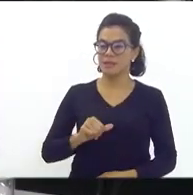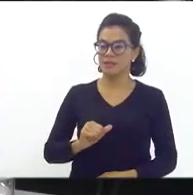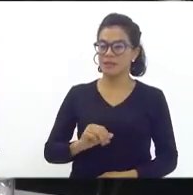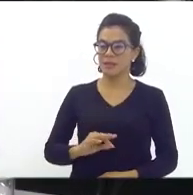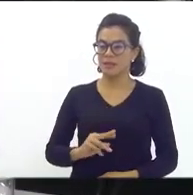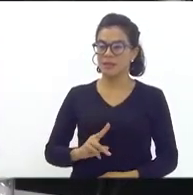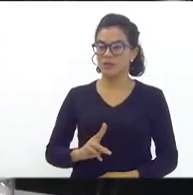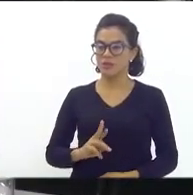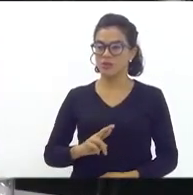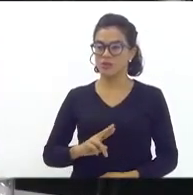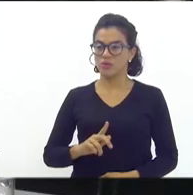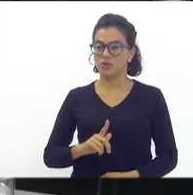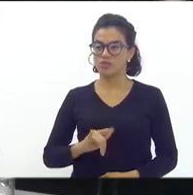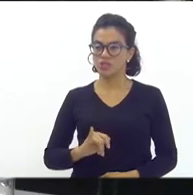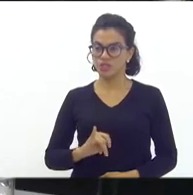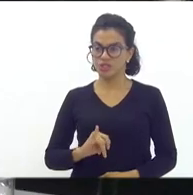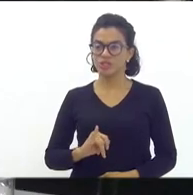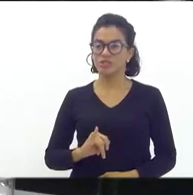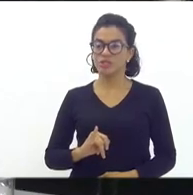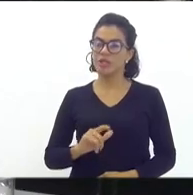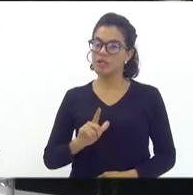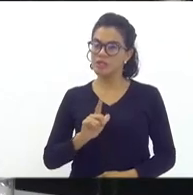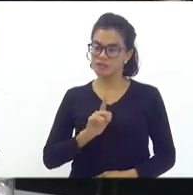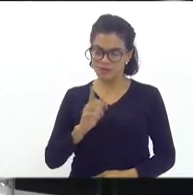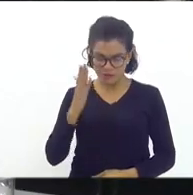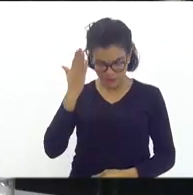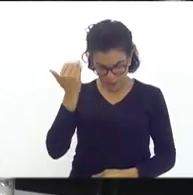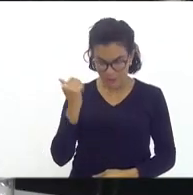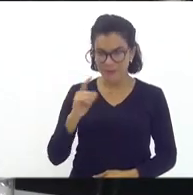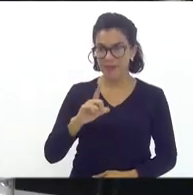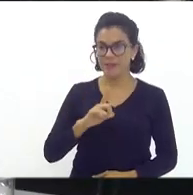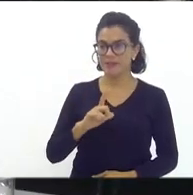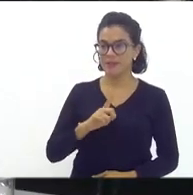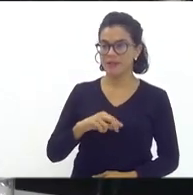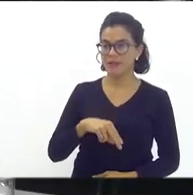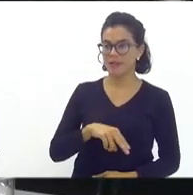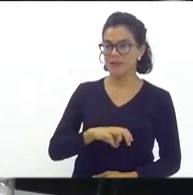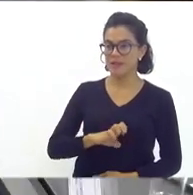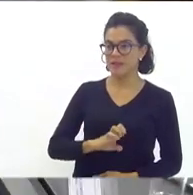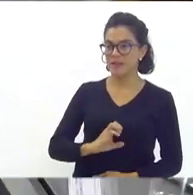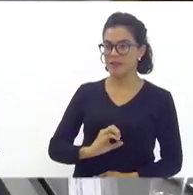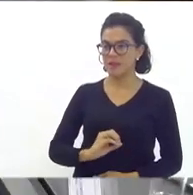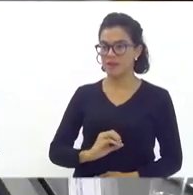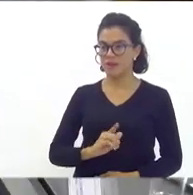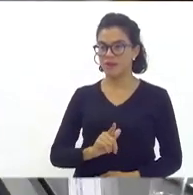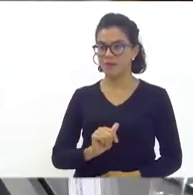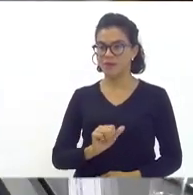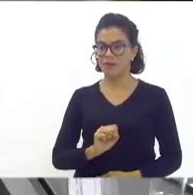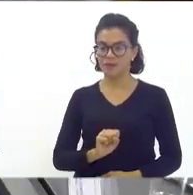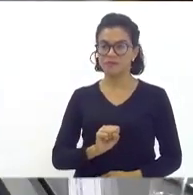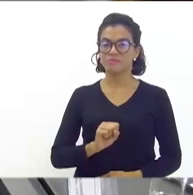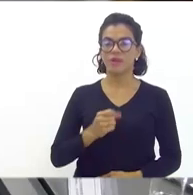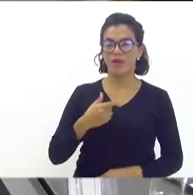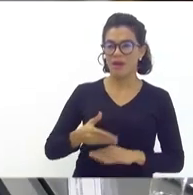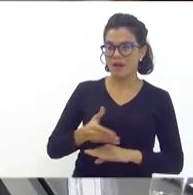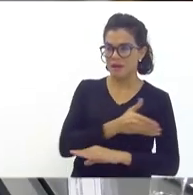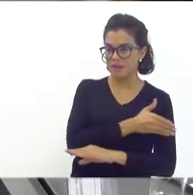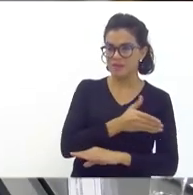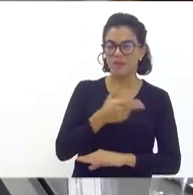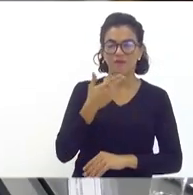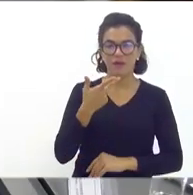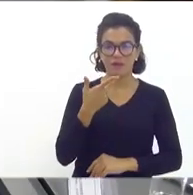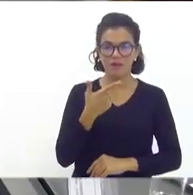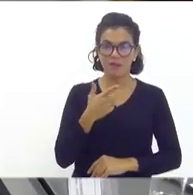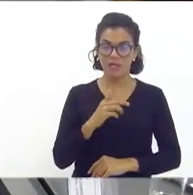na base de compressão porque já existe anel gás excelência Como eu havia dito né esse serviço